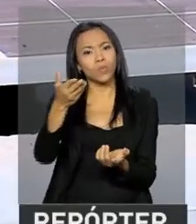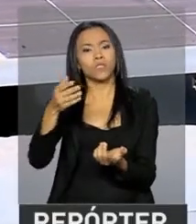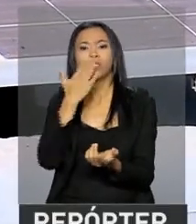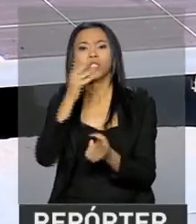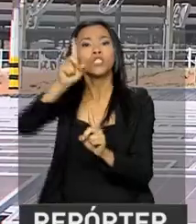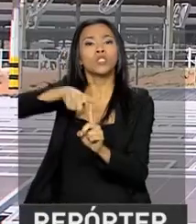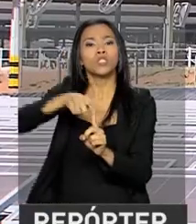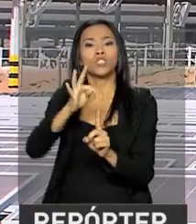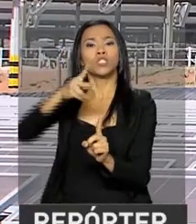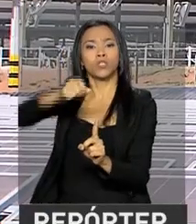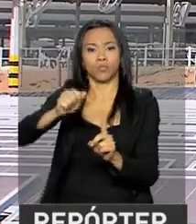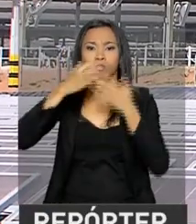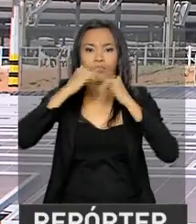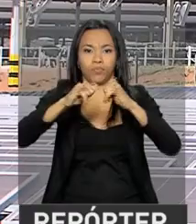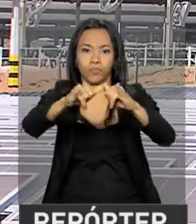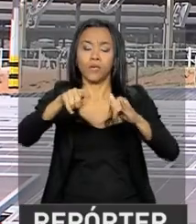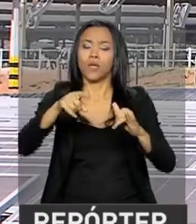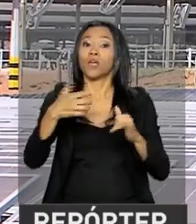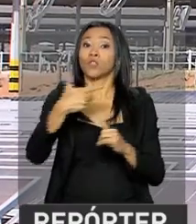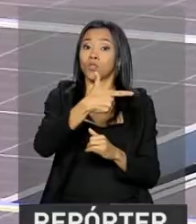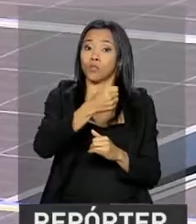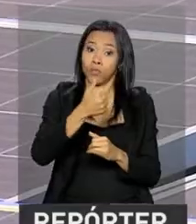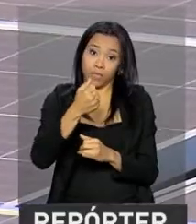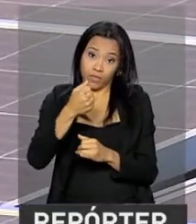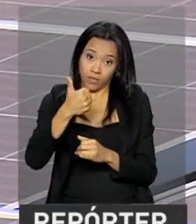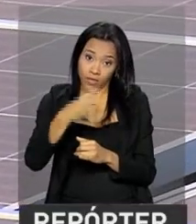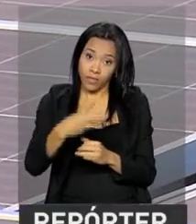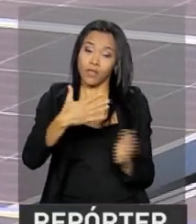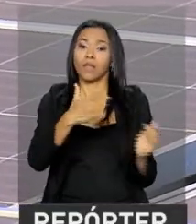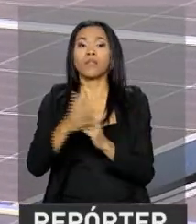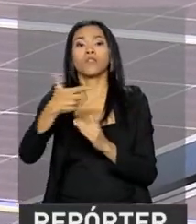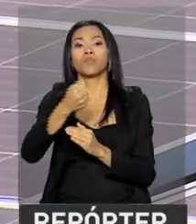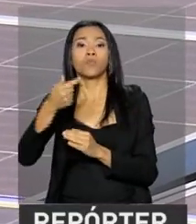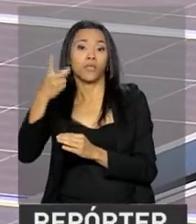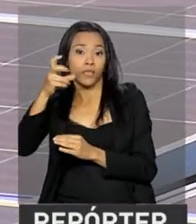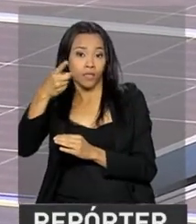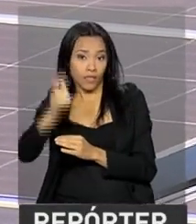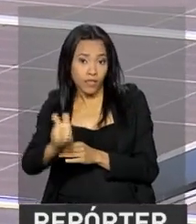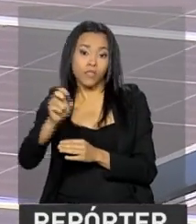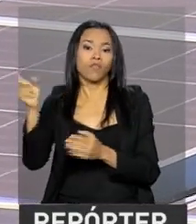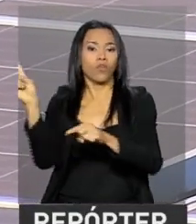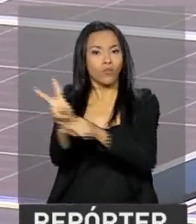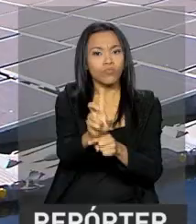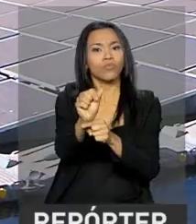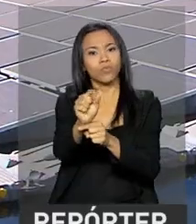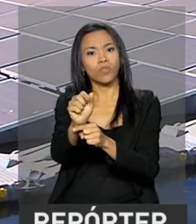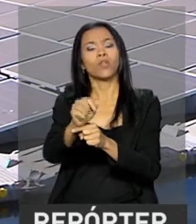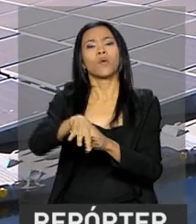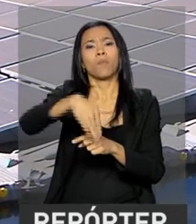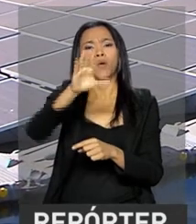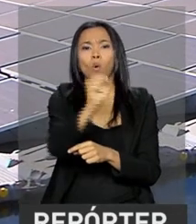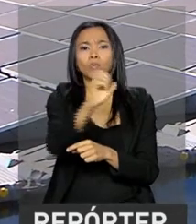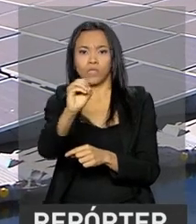é entre 2013 e 2015 foram financiados cerca de 800 projetos para